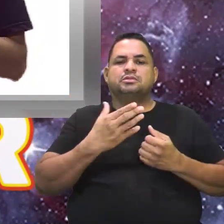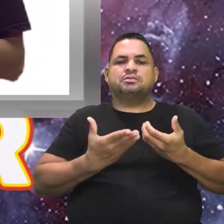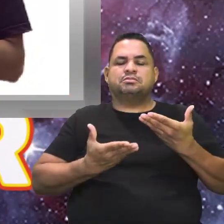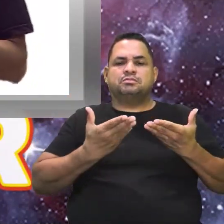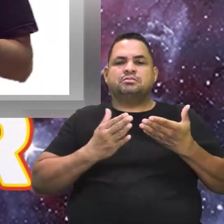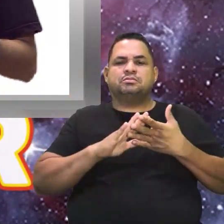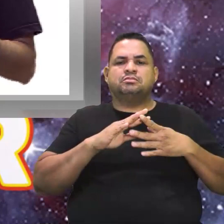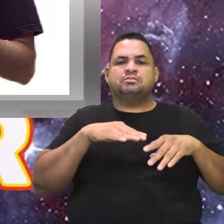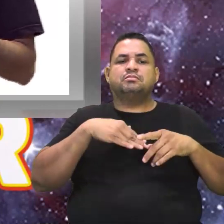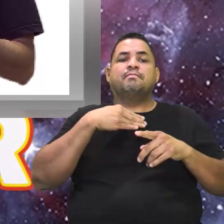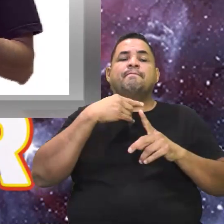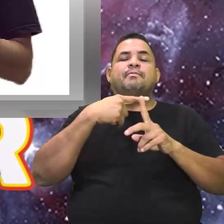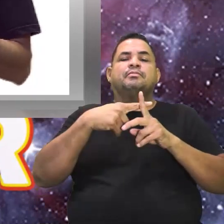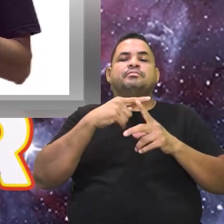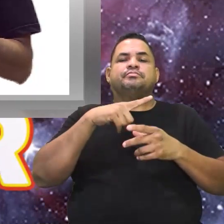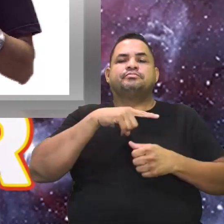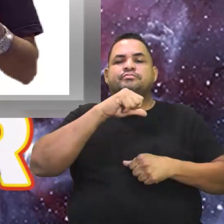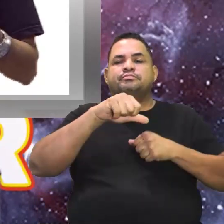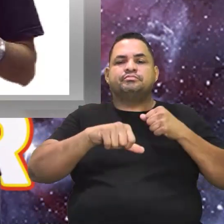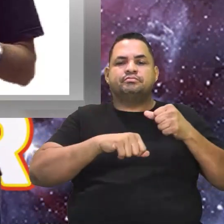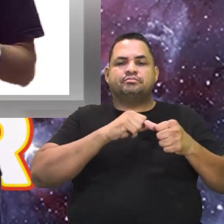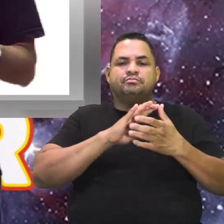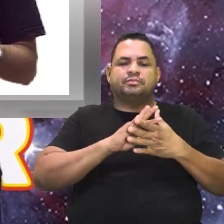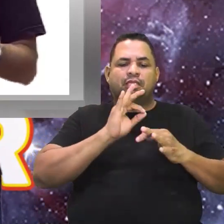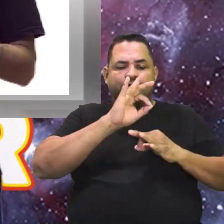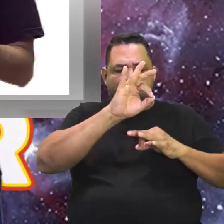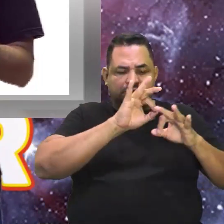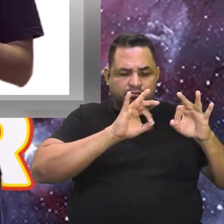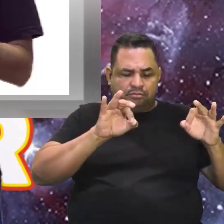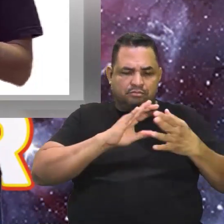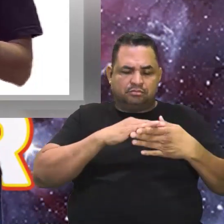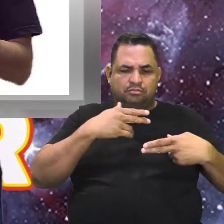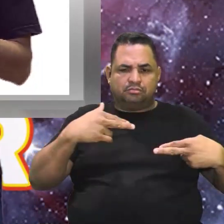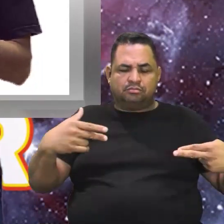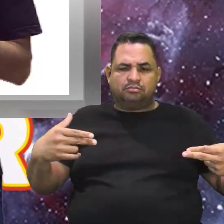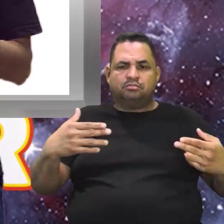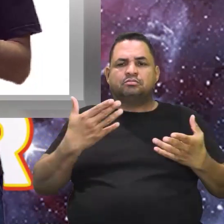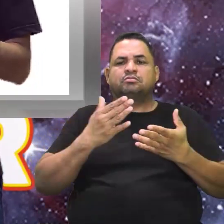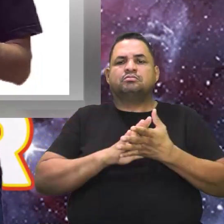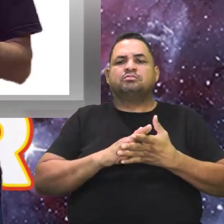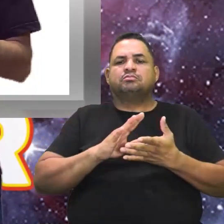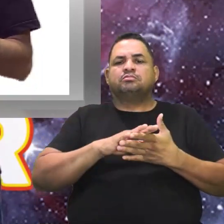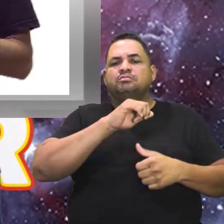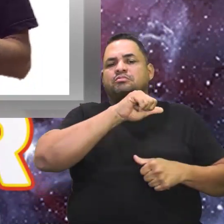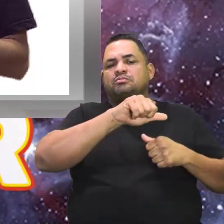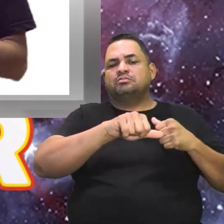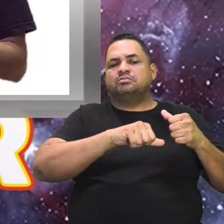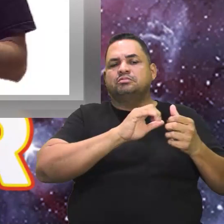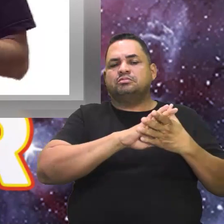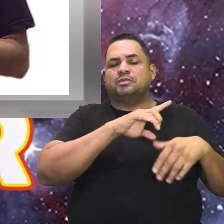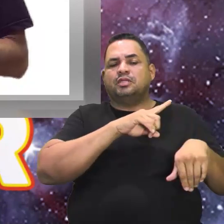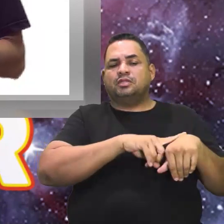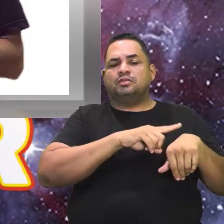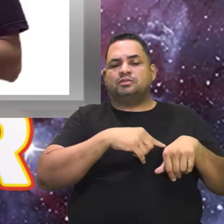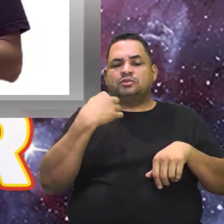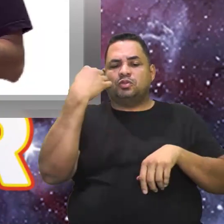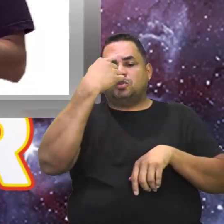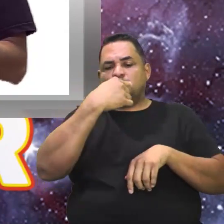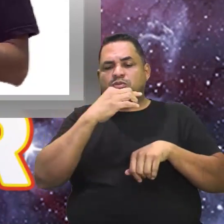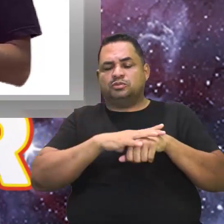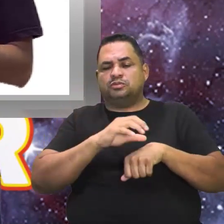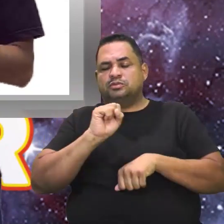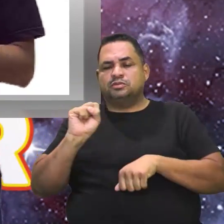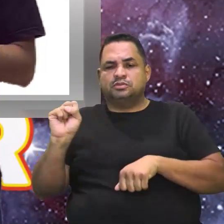peso maior, porque tinha transformação de unidade de medidas, tinha transformar tempo em horas, em